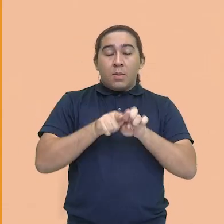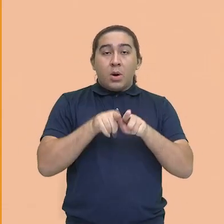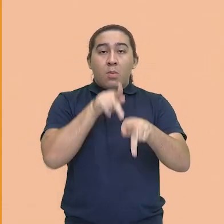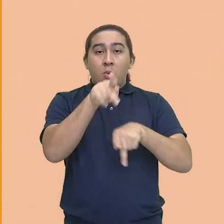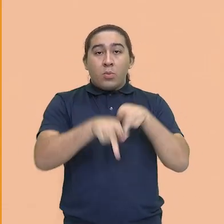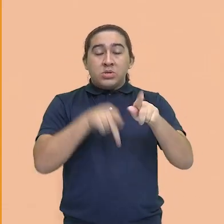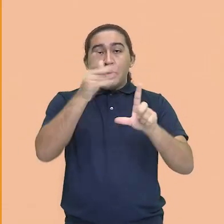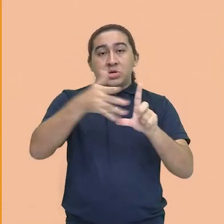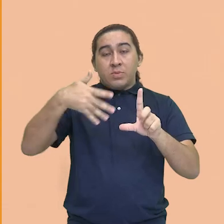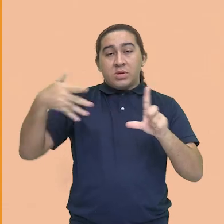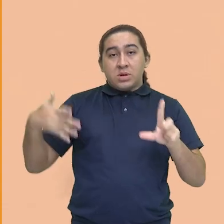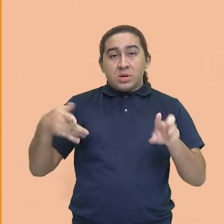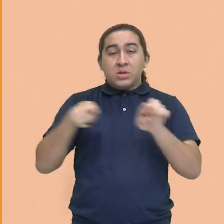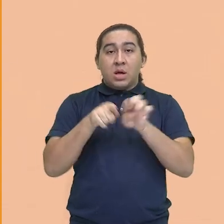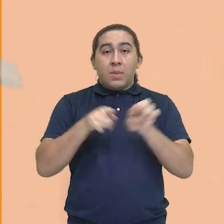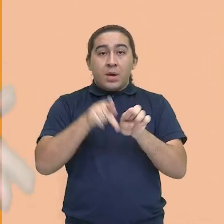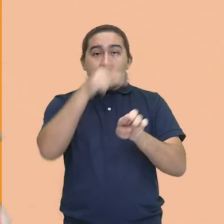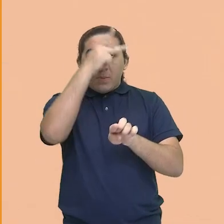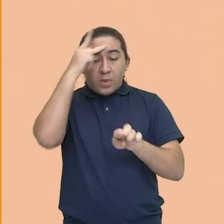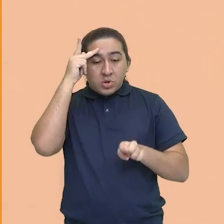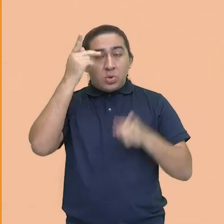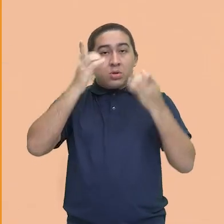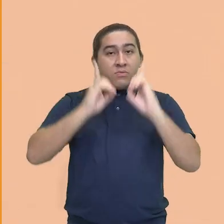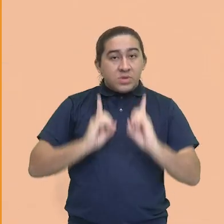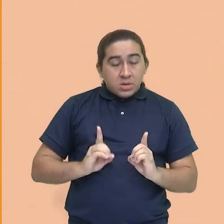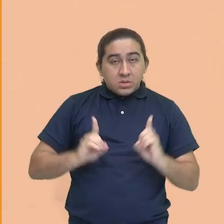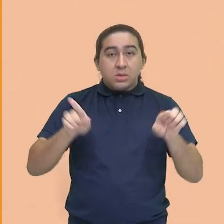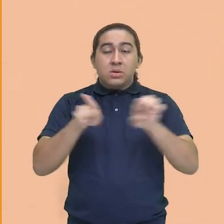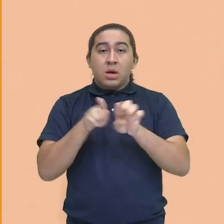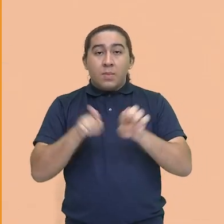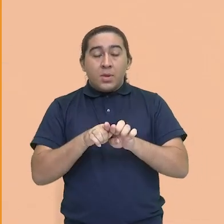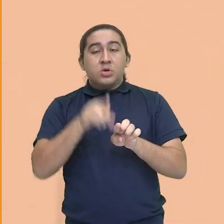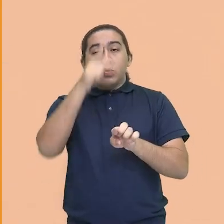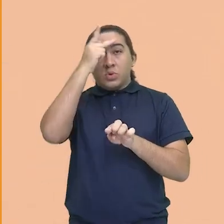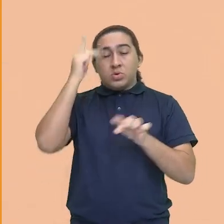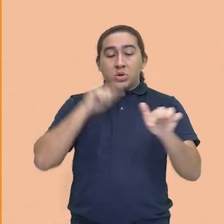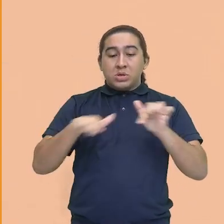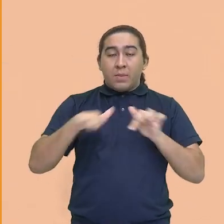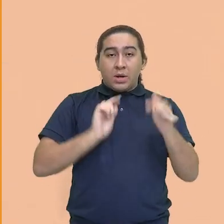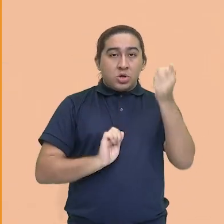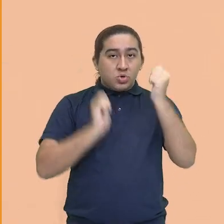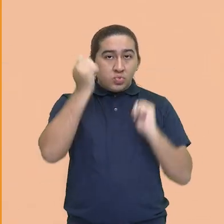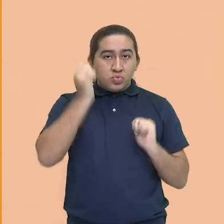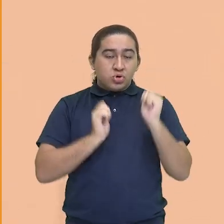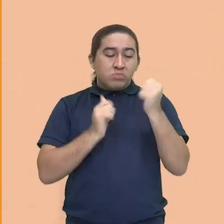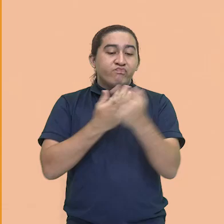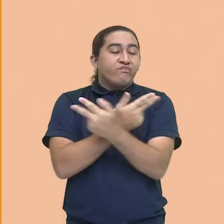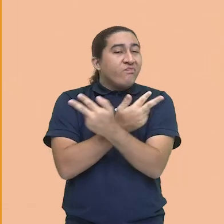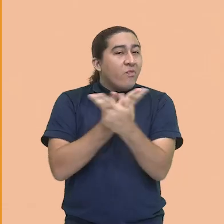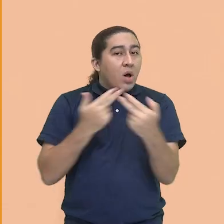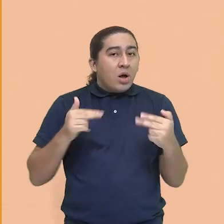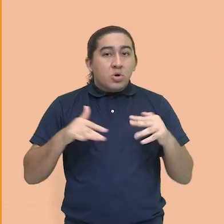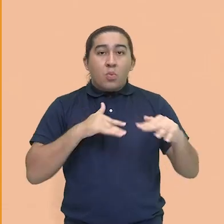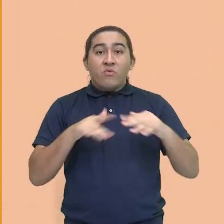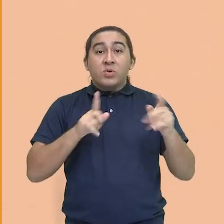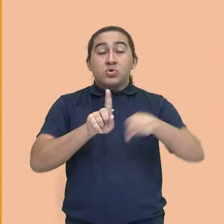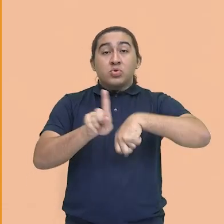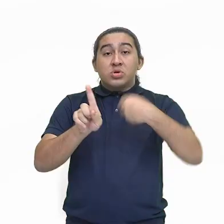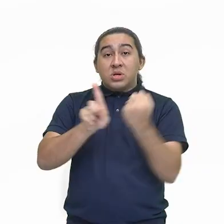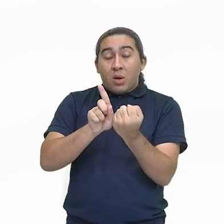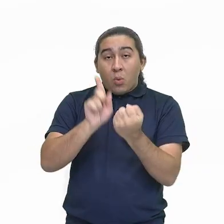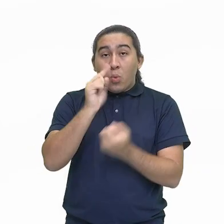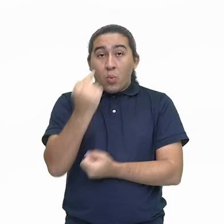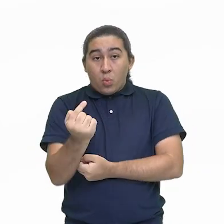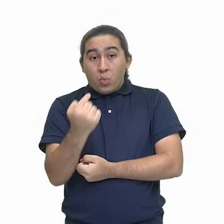das pessoas com deficiência, movimentos de trabalhadores da indústria. São vários movimentos sociais. Um deles, que a gente vai relembrar agora, é o